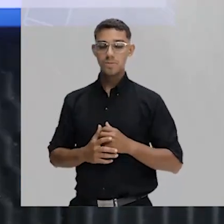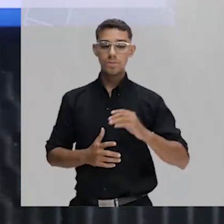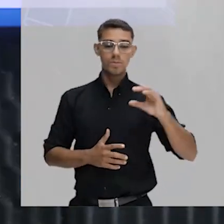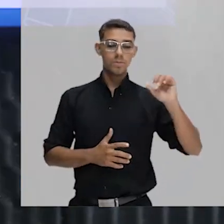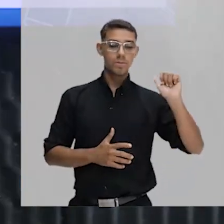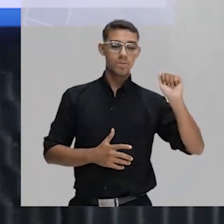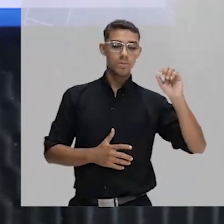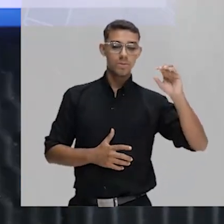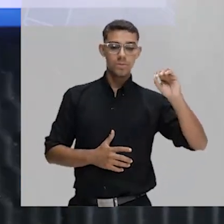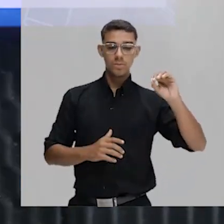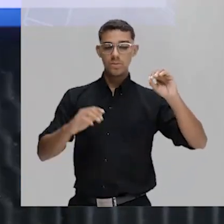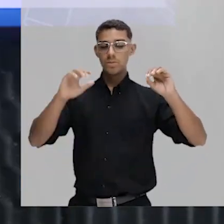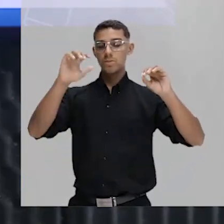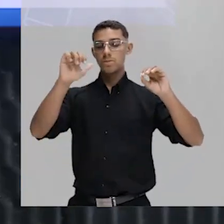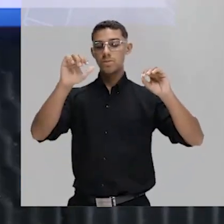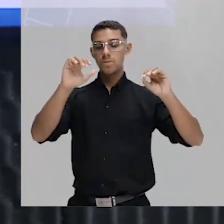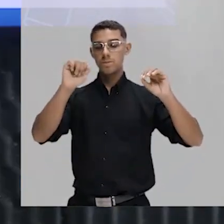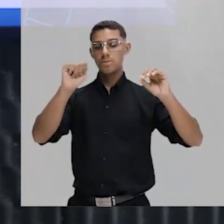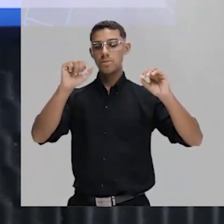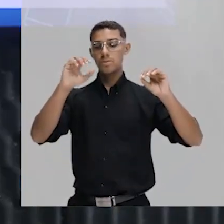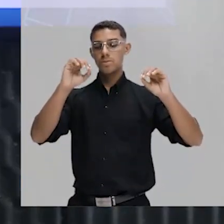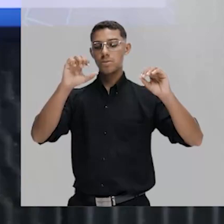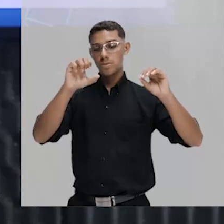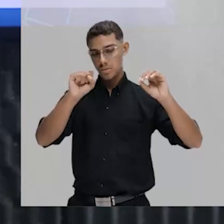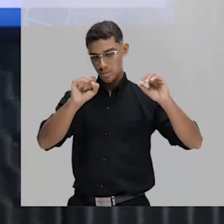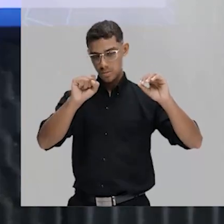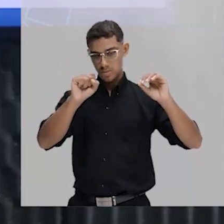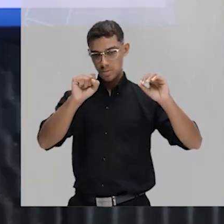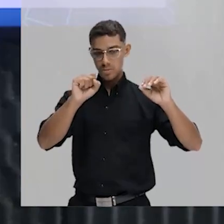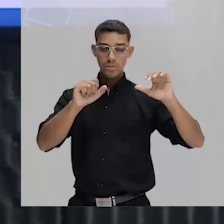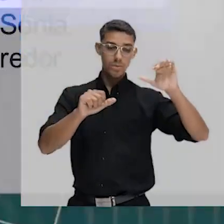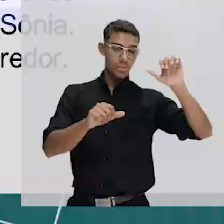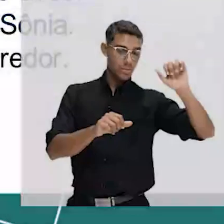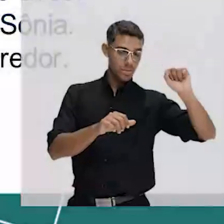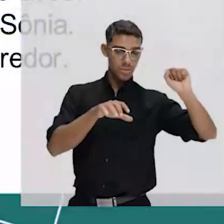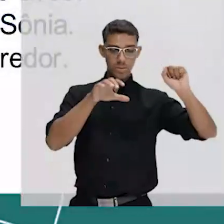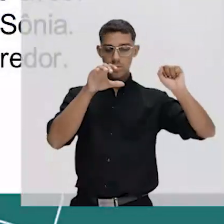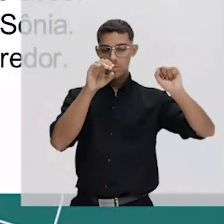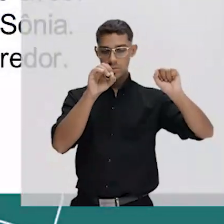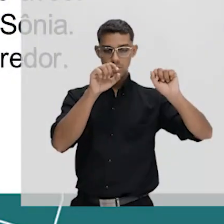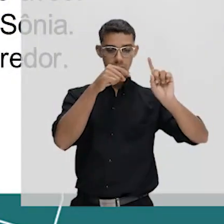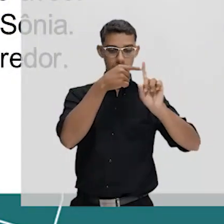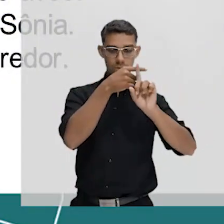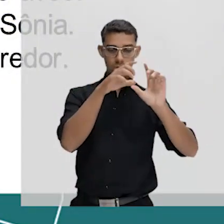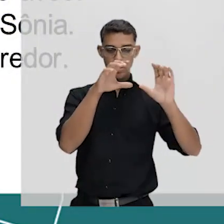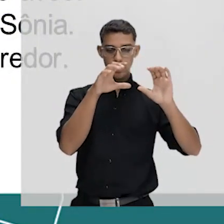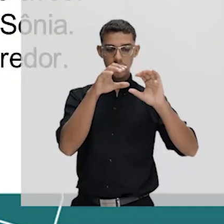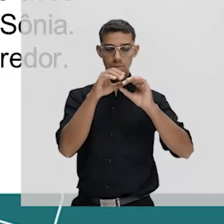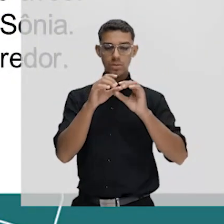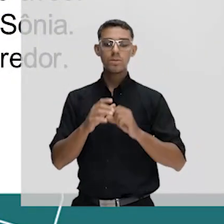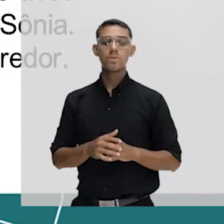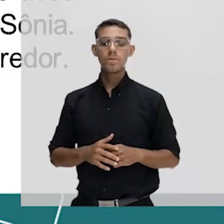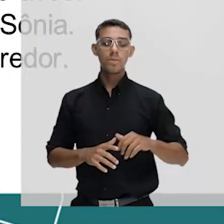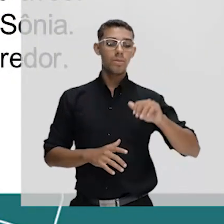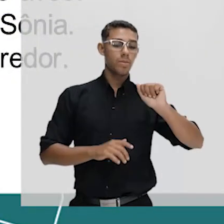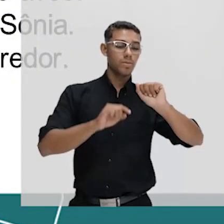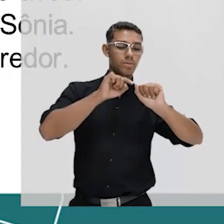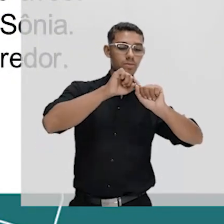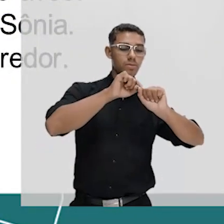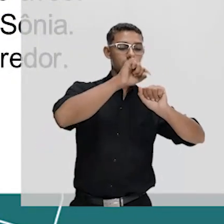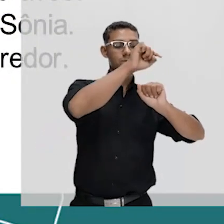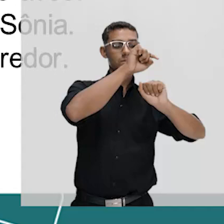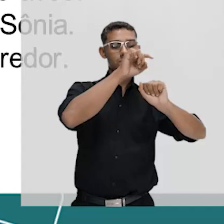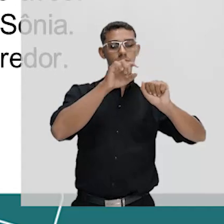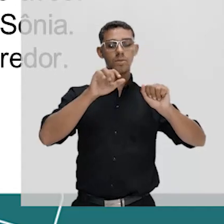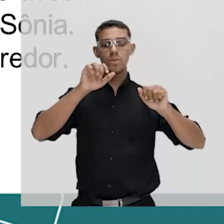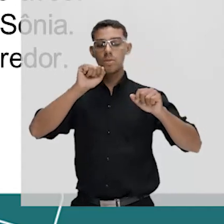Aí, no caso, o a mais o artigo mais o o artigo também, né? O a com crase no singular e no